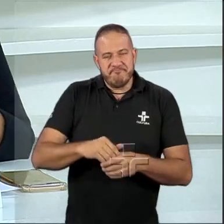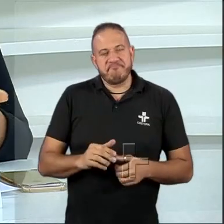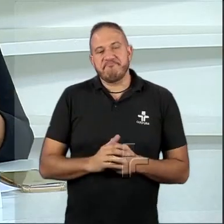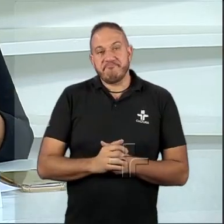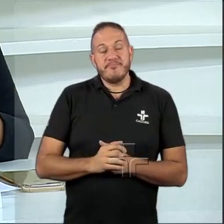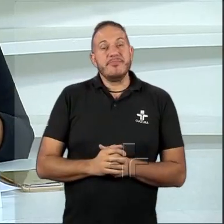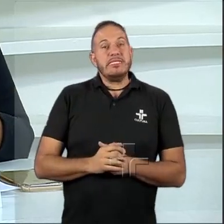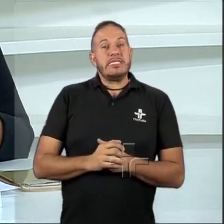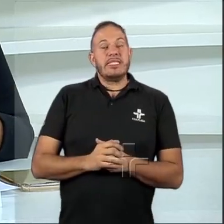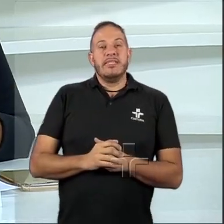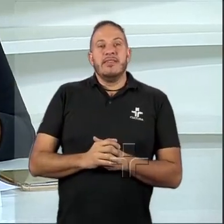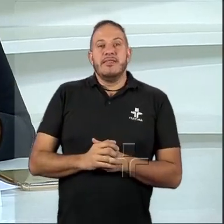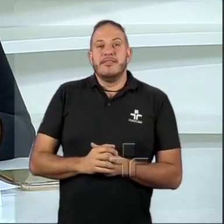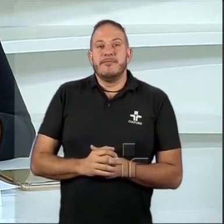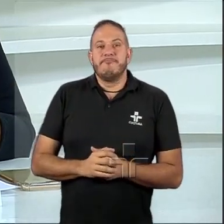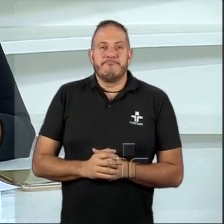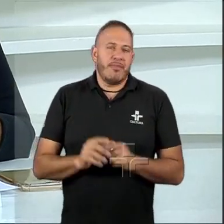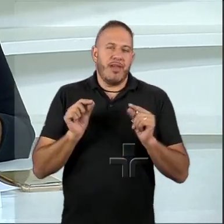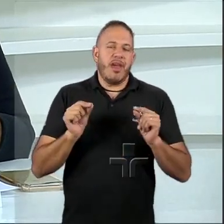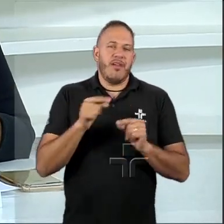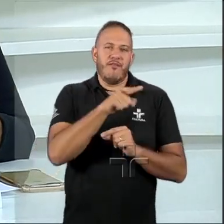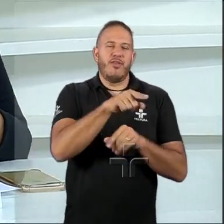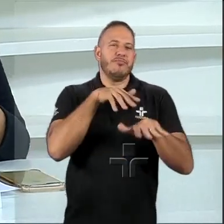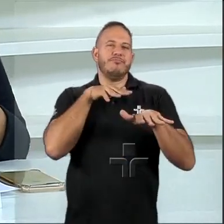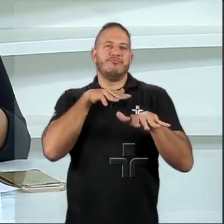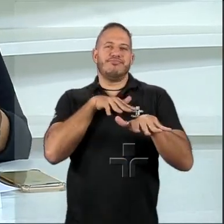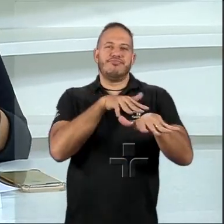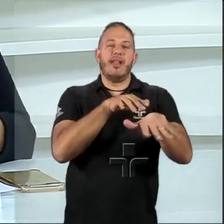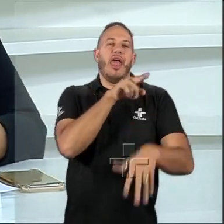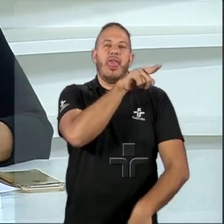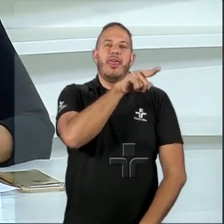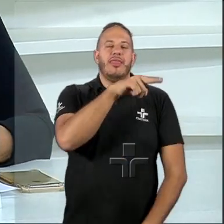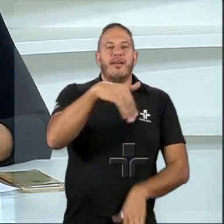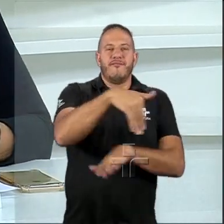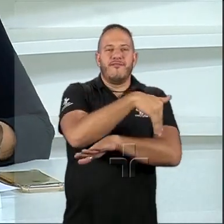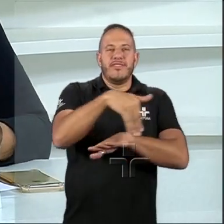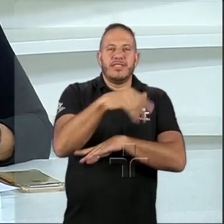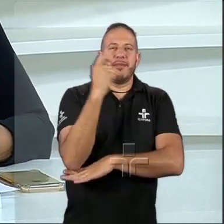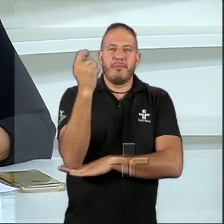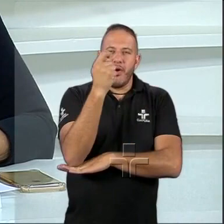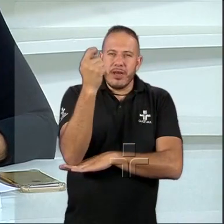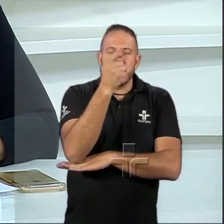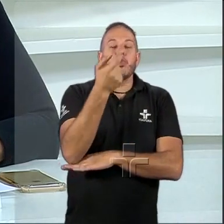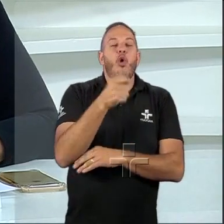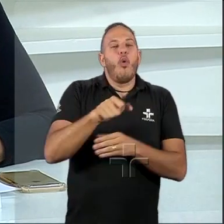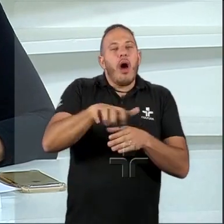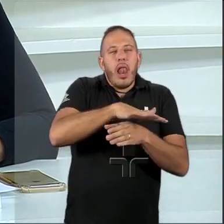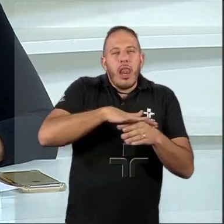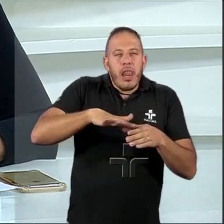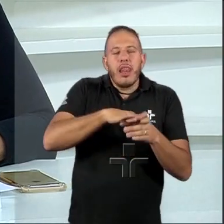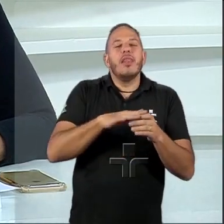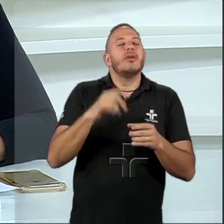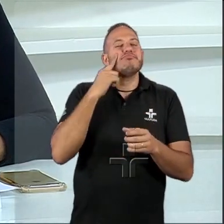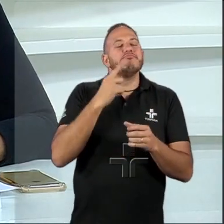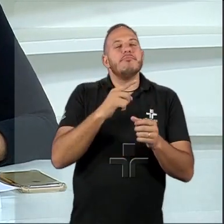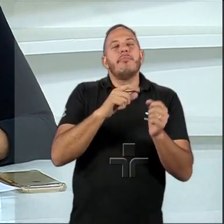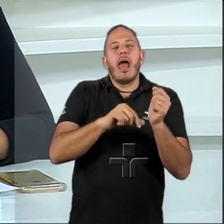Quem esteve na Paulista no domingo, mas principalmente quem esteve no Largo da Batata no